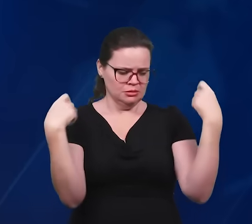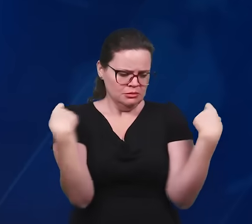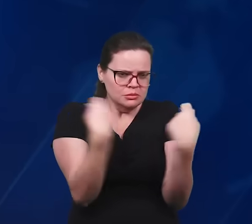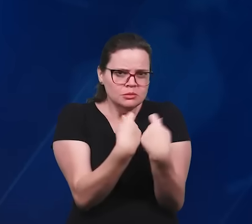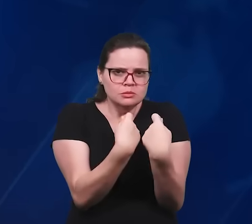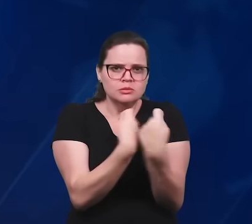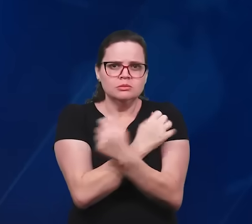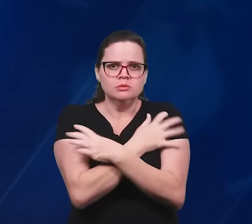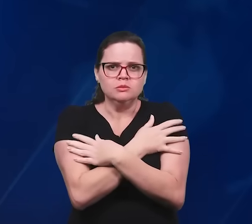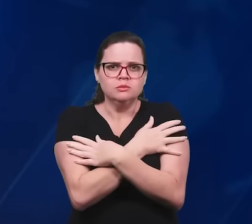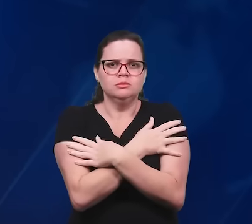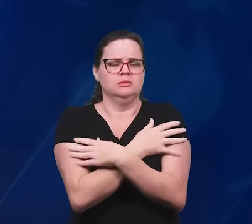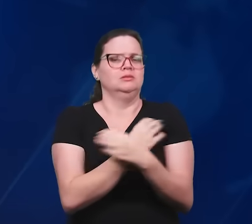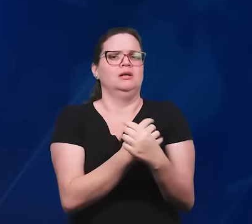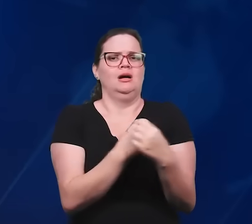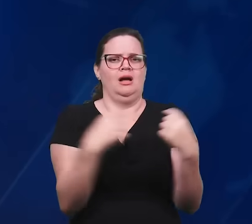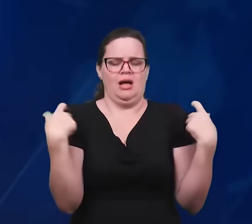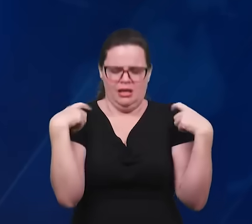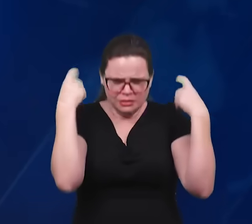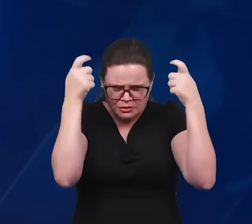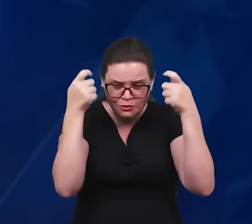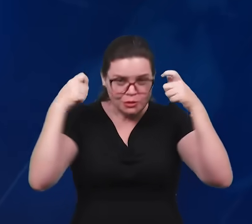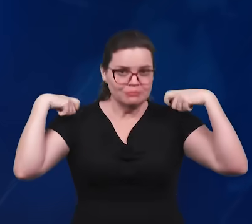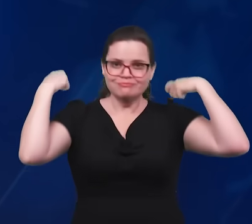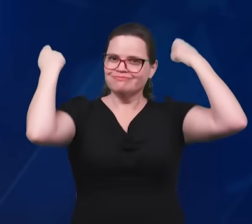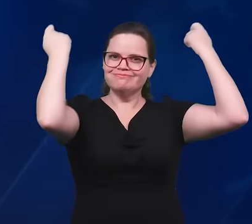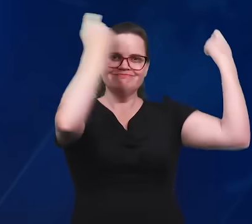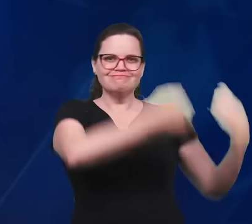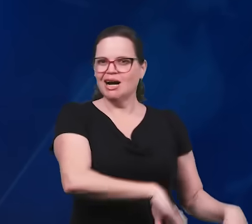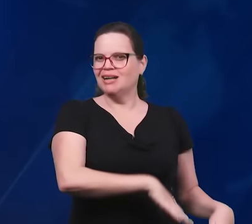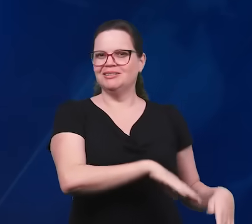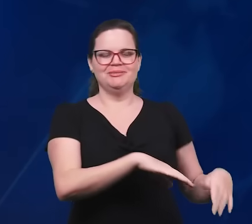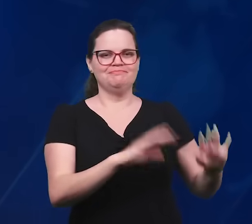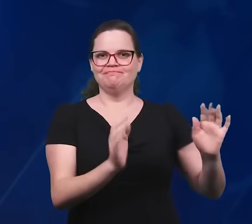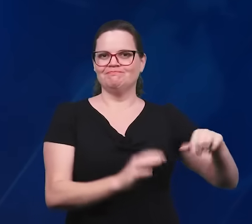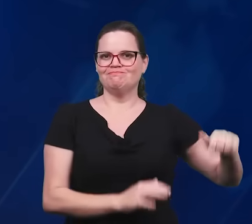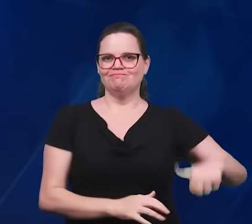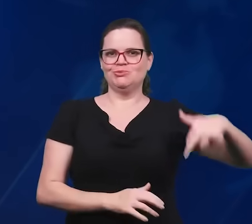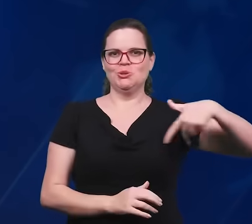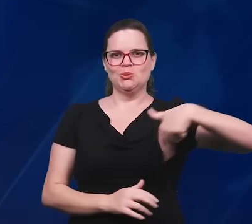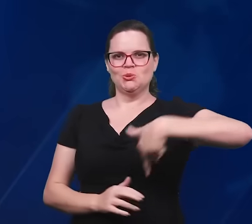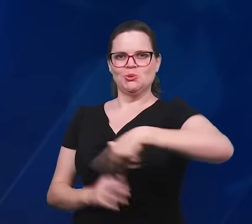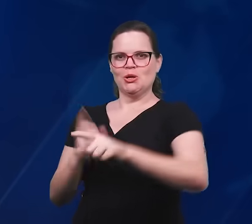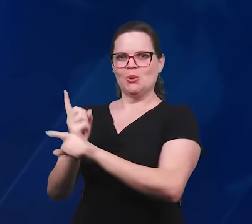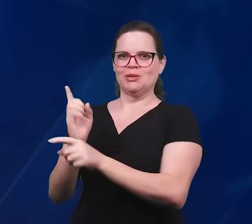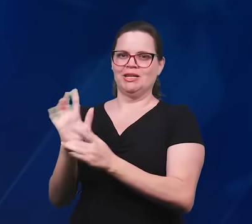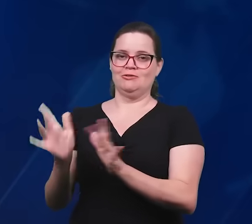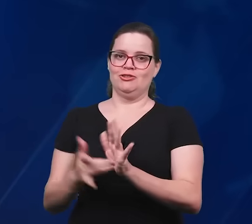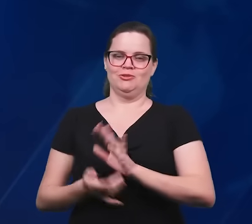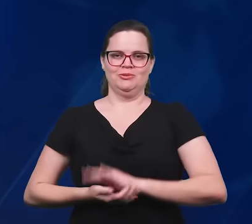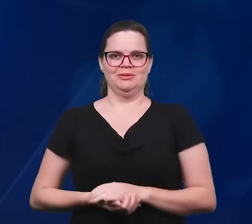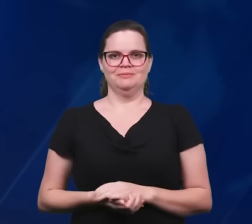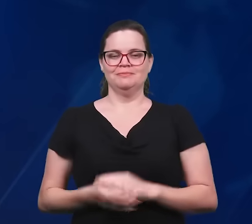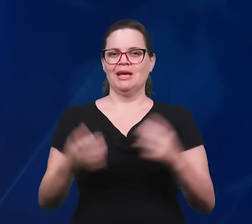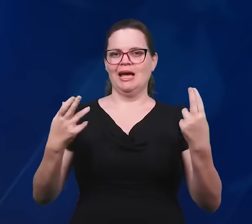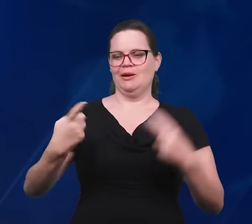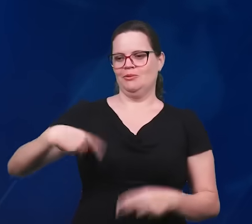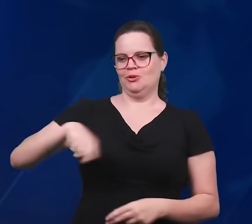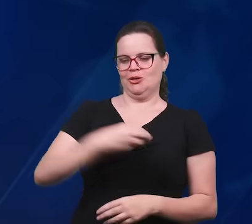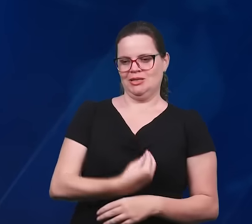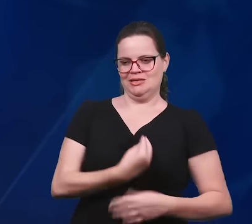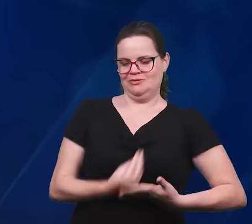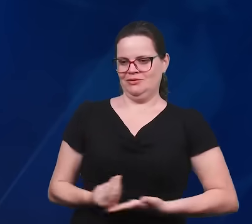ajudava, mas ele não precisava mais daquela capa. Quando nós entregamos a nossa vida a Jesus, nós